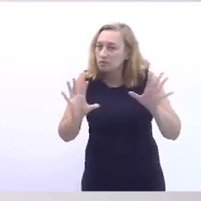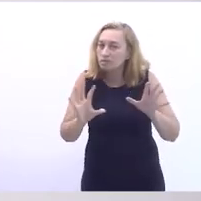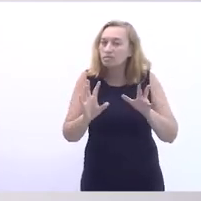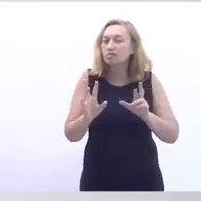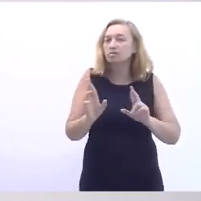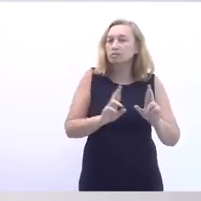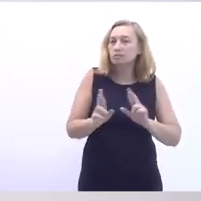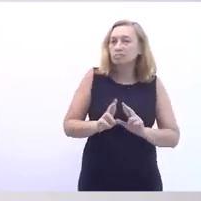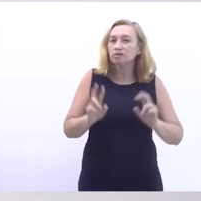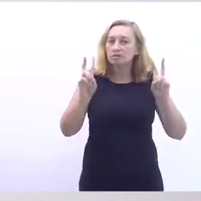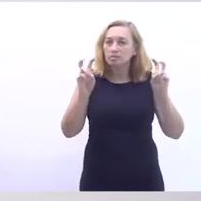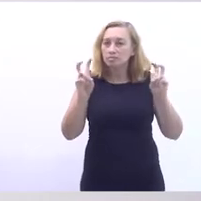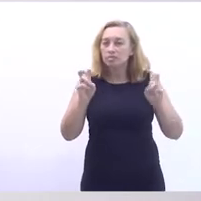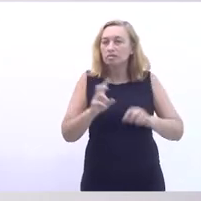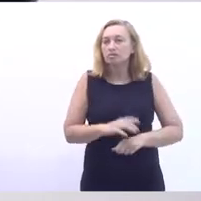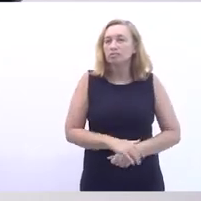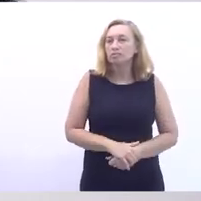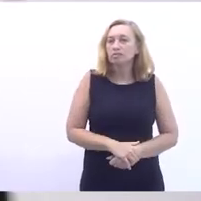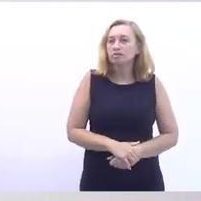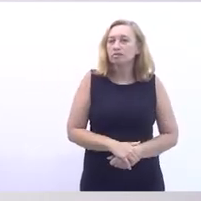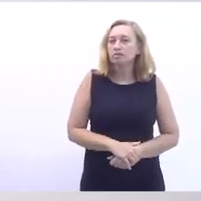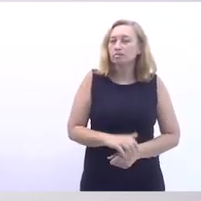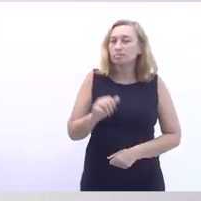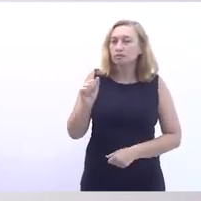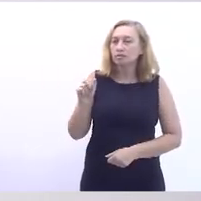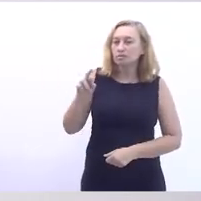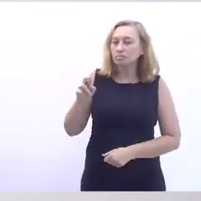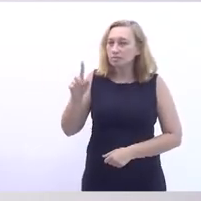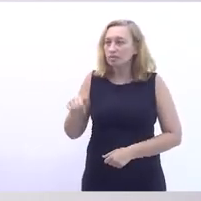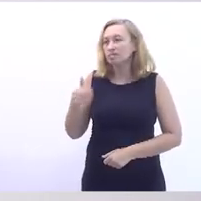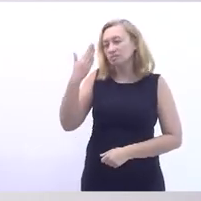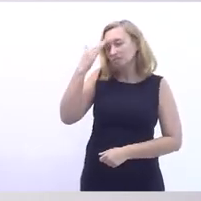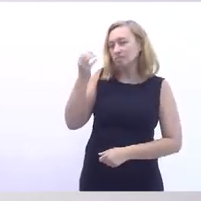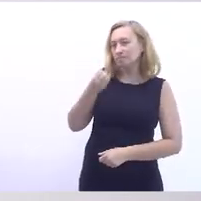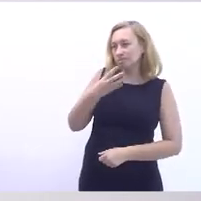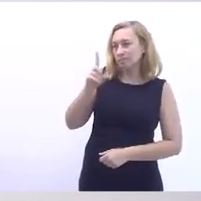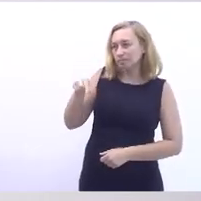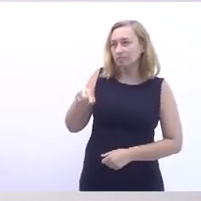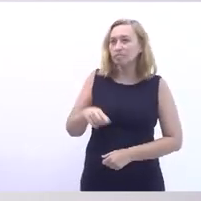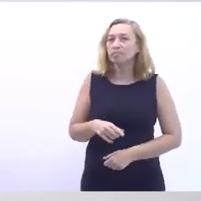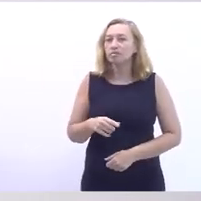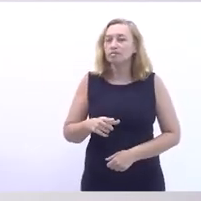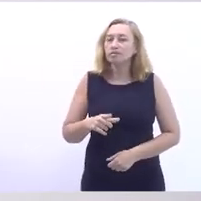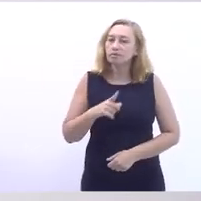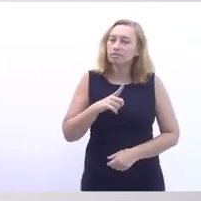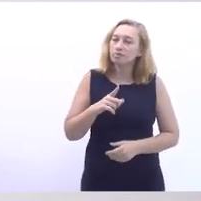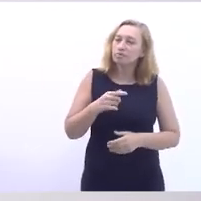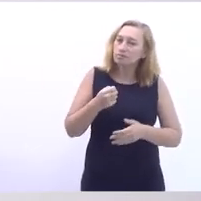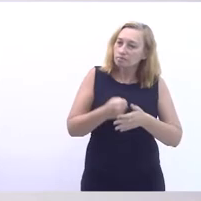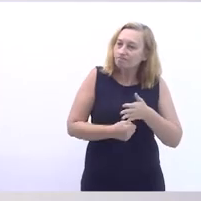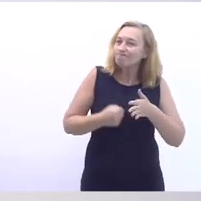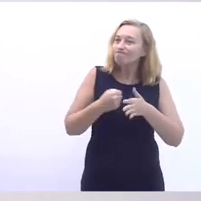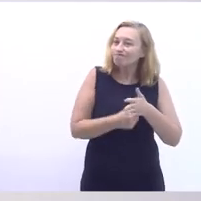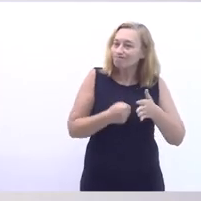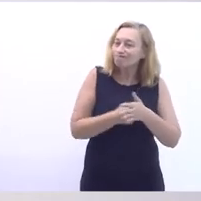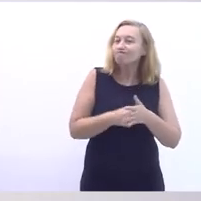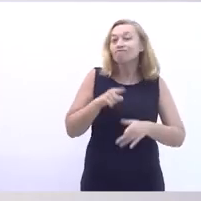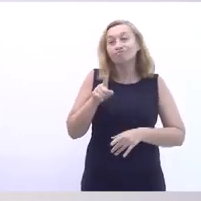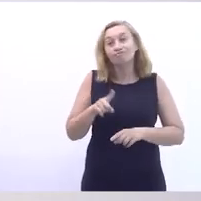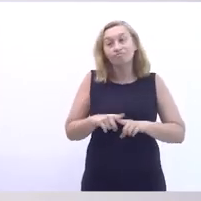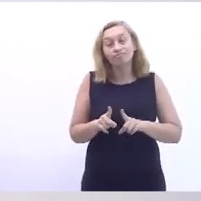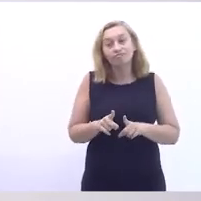relação a isso O André sabe bem né que a gente enfrenta alguma resistência né